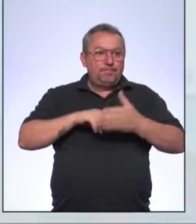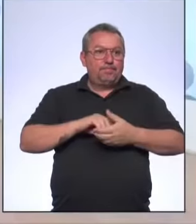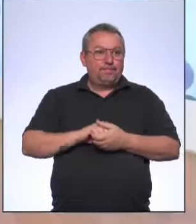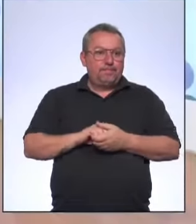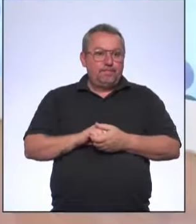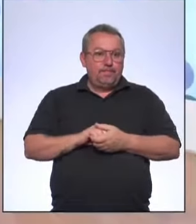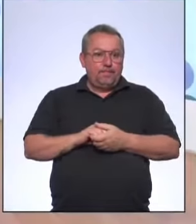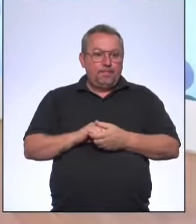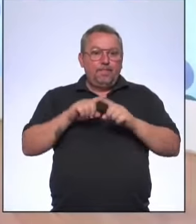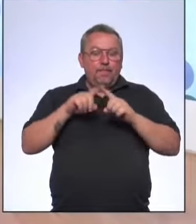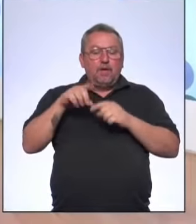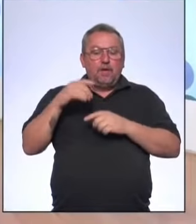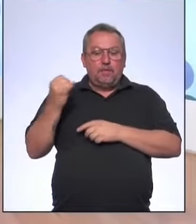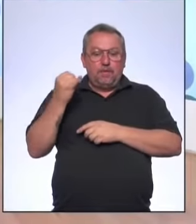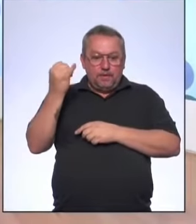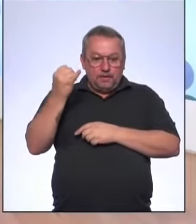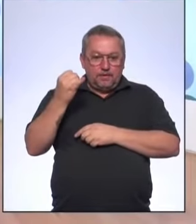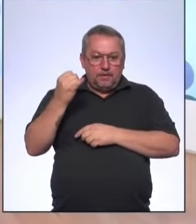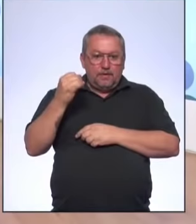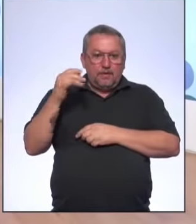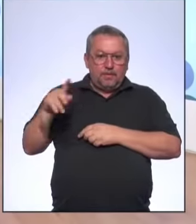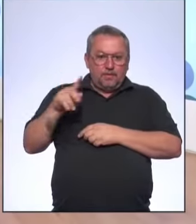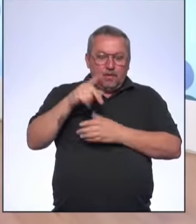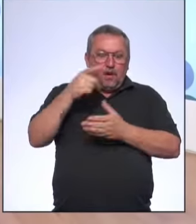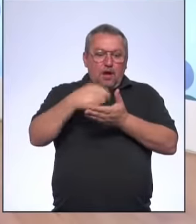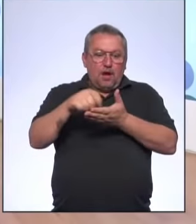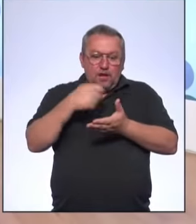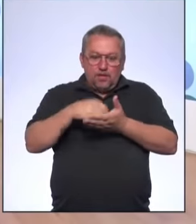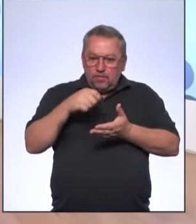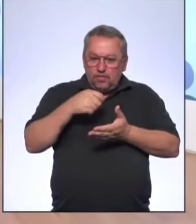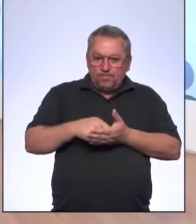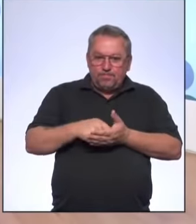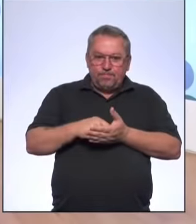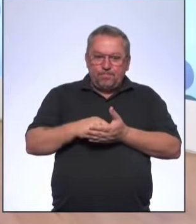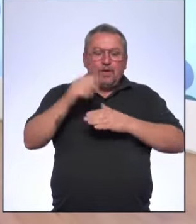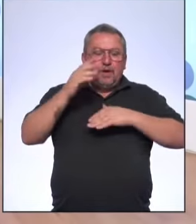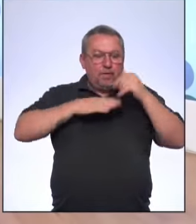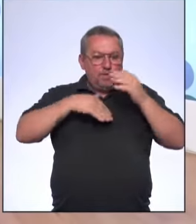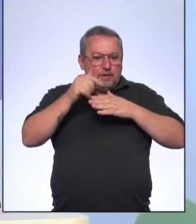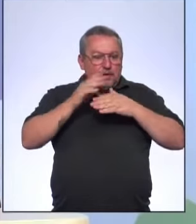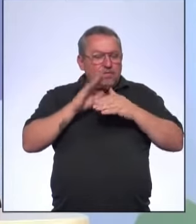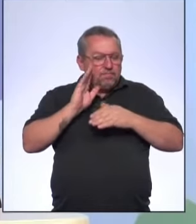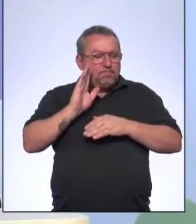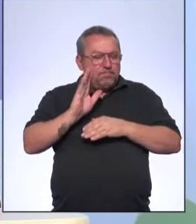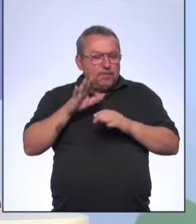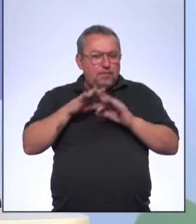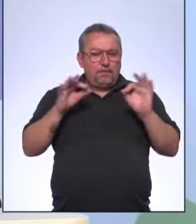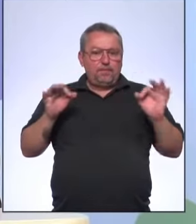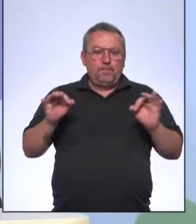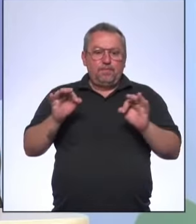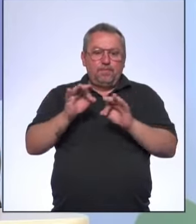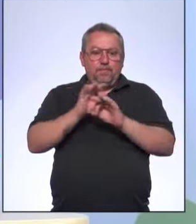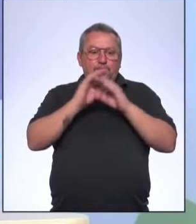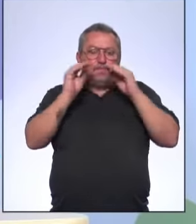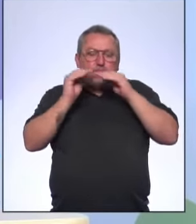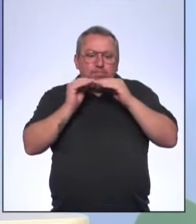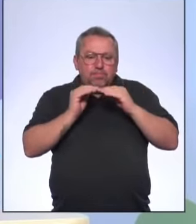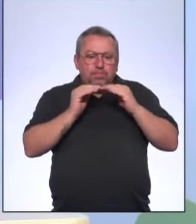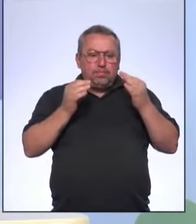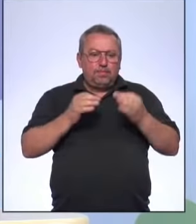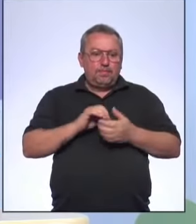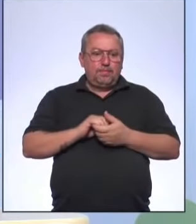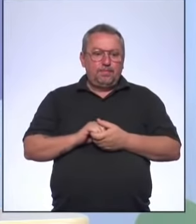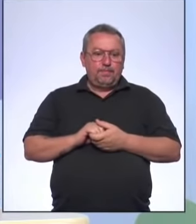correntes tão importante aí então por causa colega o professor anote aí no seu diário né habilidade já para a gente ficar sincronizado